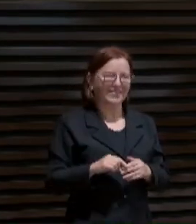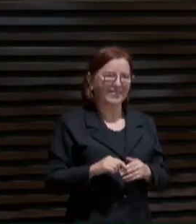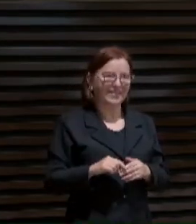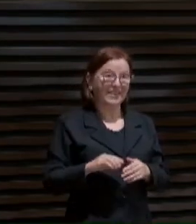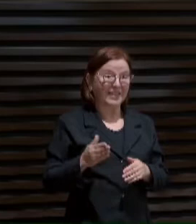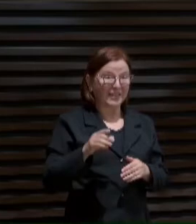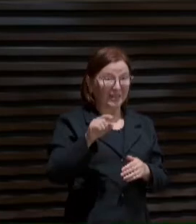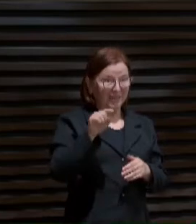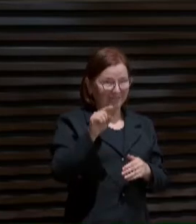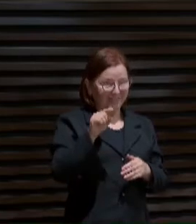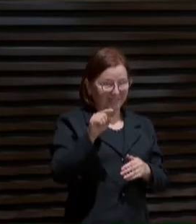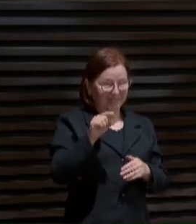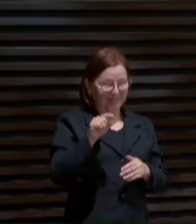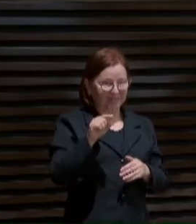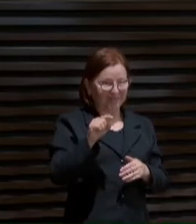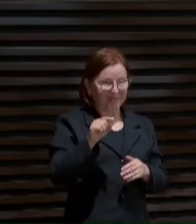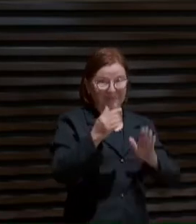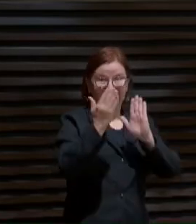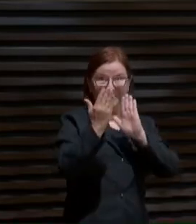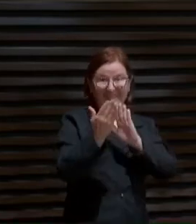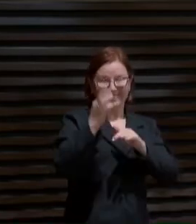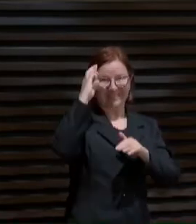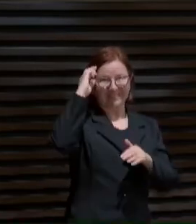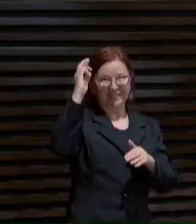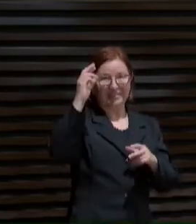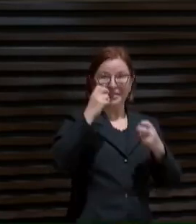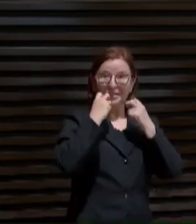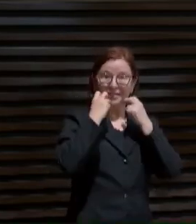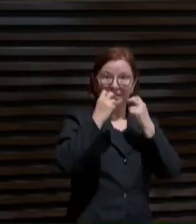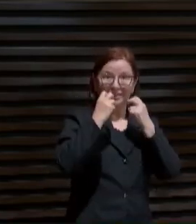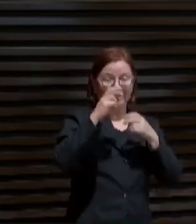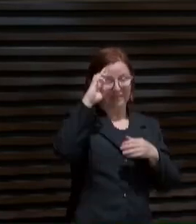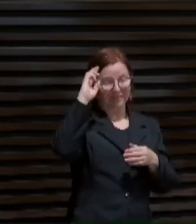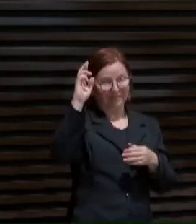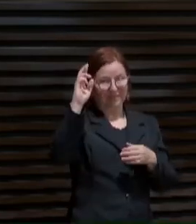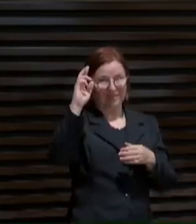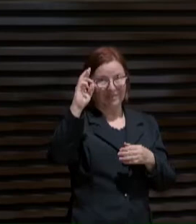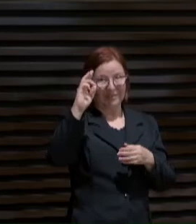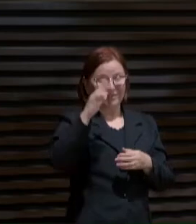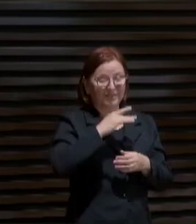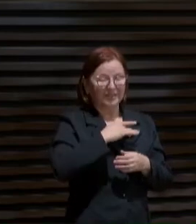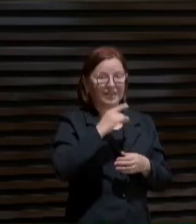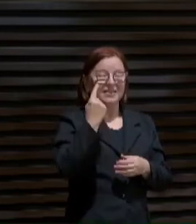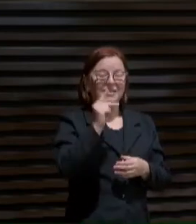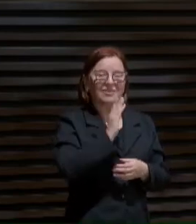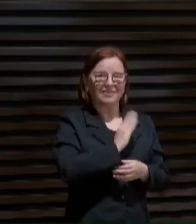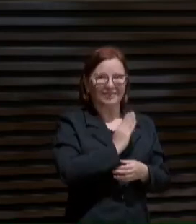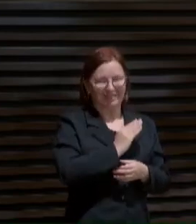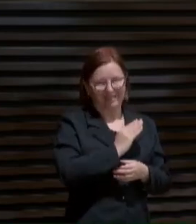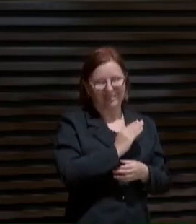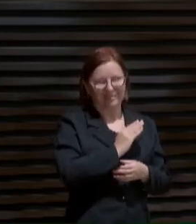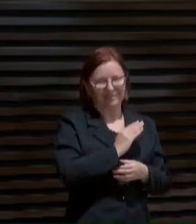a nesta manhã diante do Senhor Clamar pedir que o senhor fale o teu coração o que como igreja